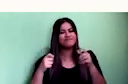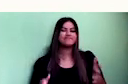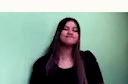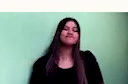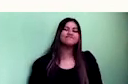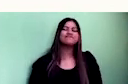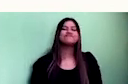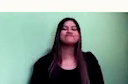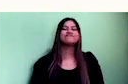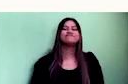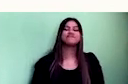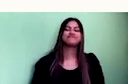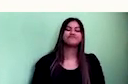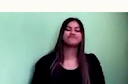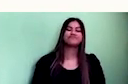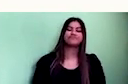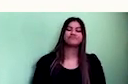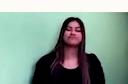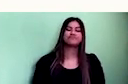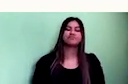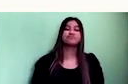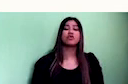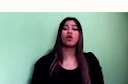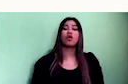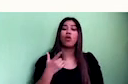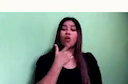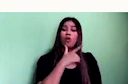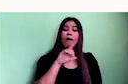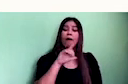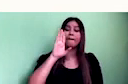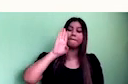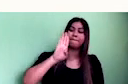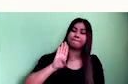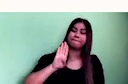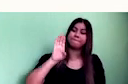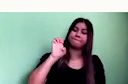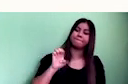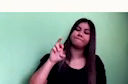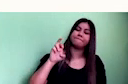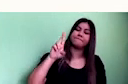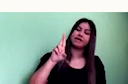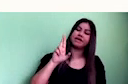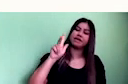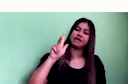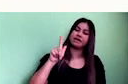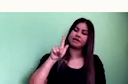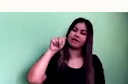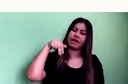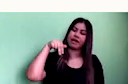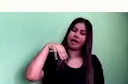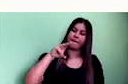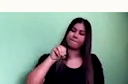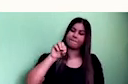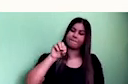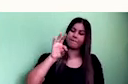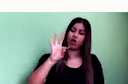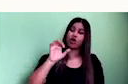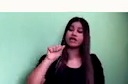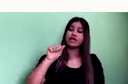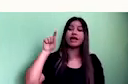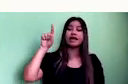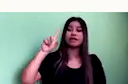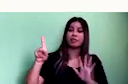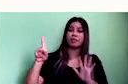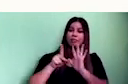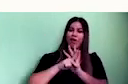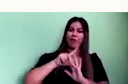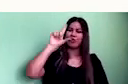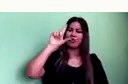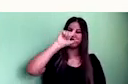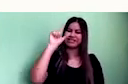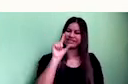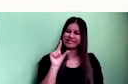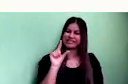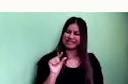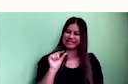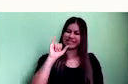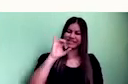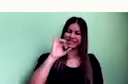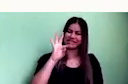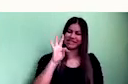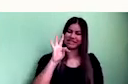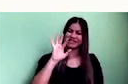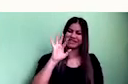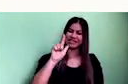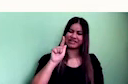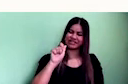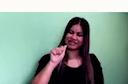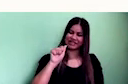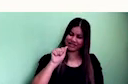de bergamota. Alguns não conhecem, tá? É de origem italiana. Ele alivia o estresse, também acalma a